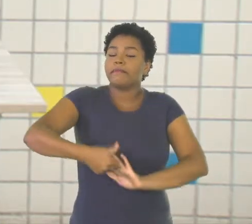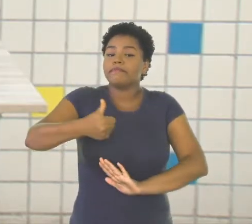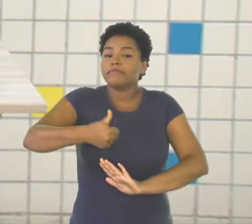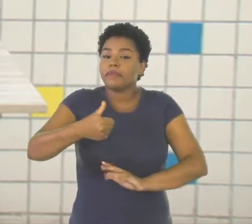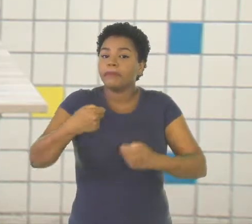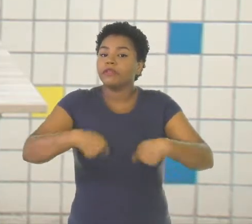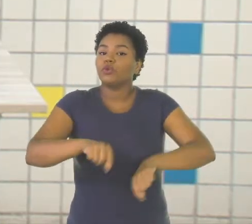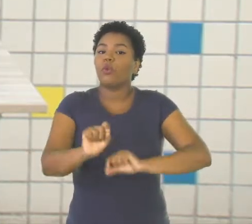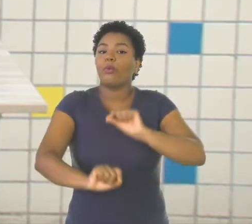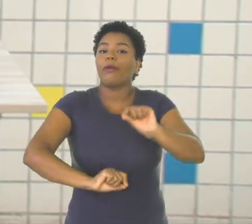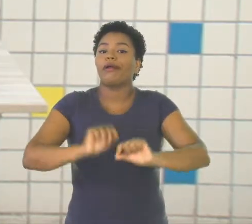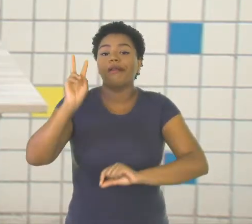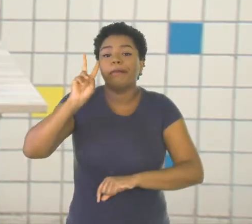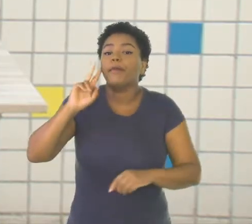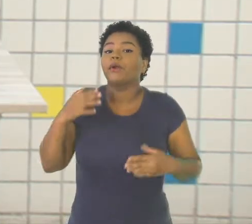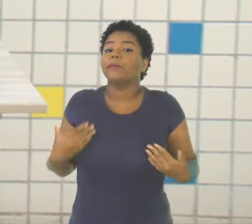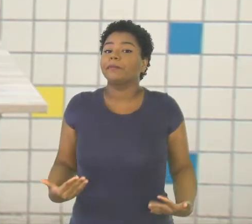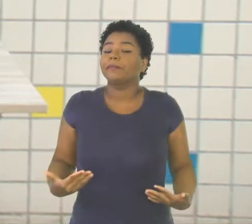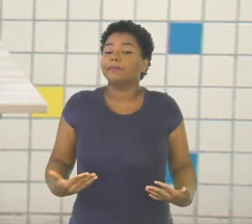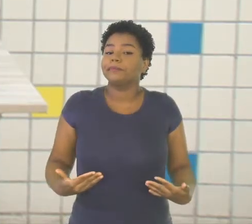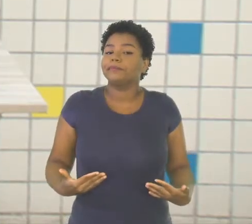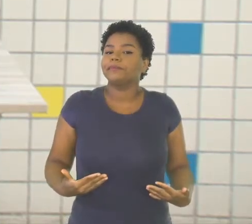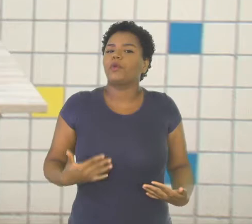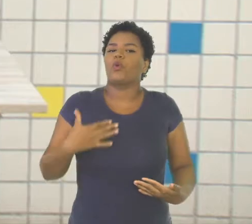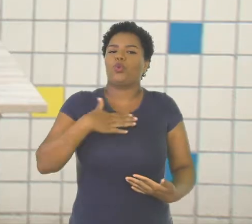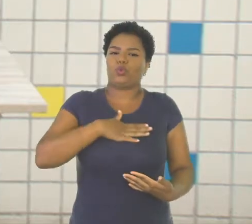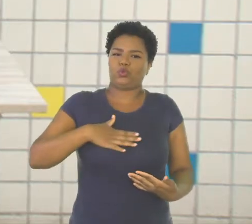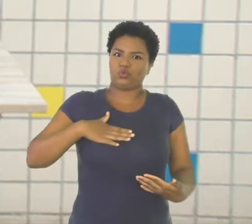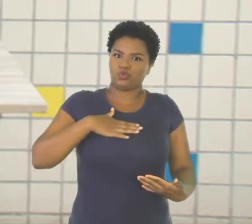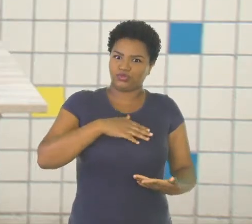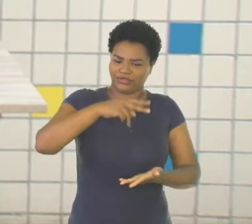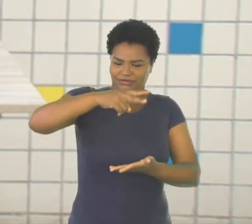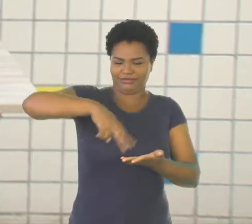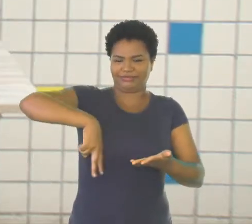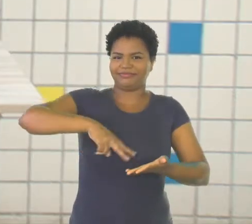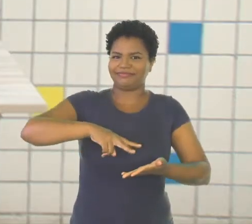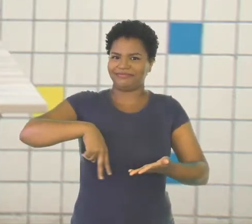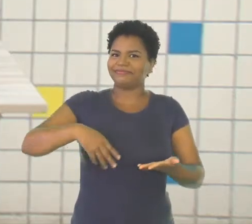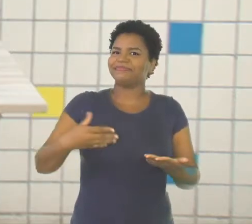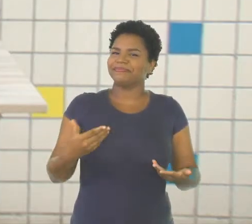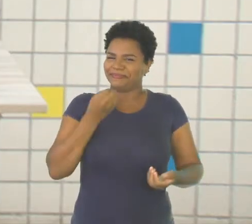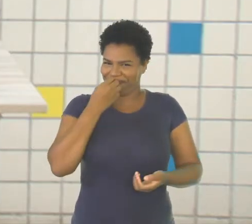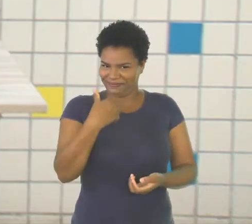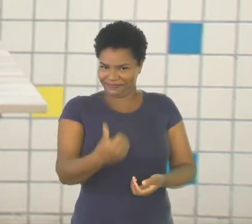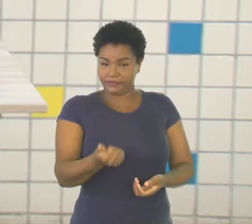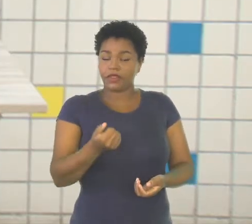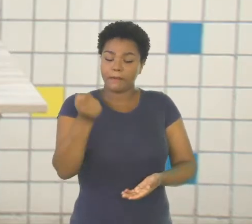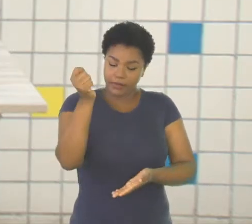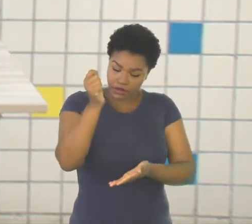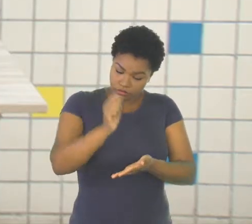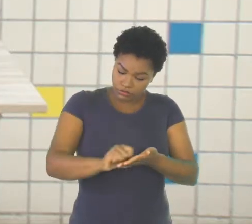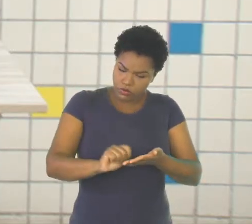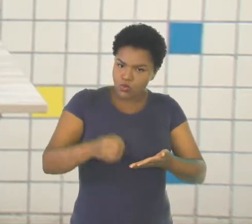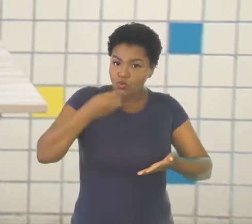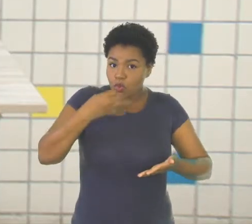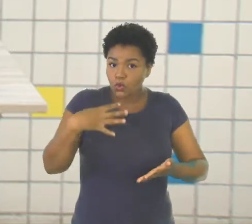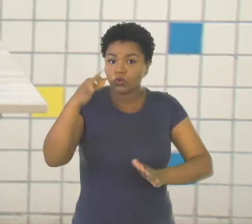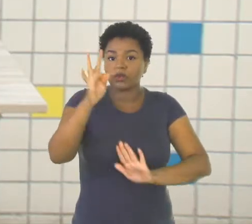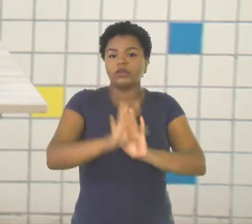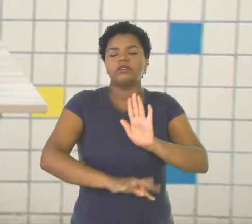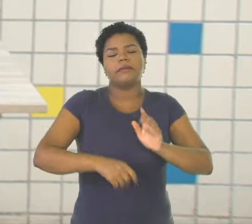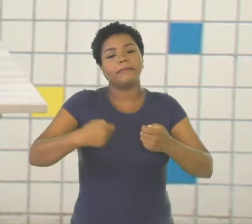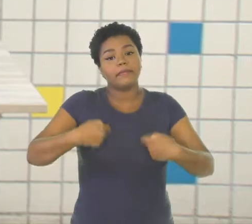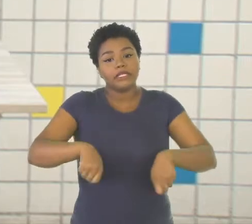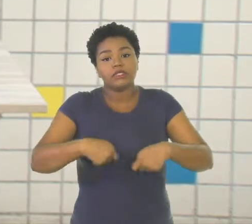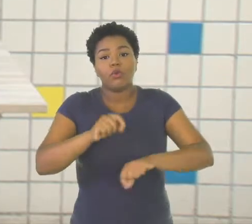lembra? Lembram? Gostar de ler. Muito bem, para se produzir um bom texto, eu